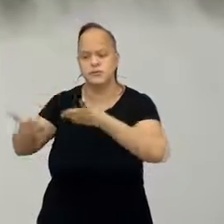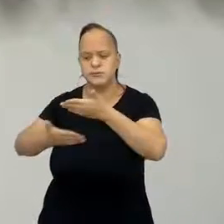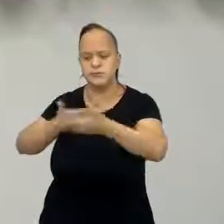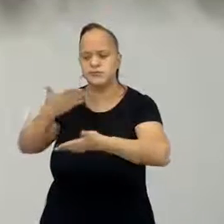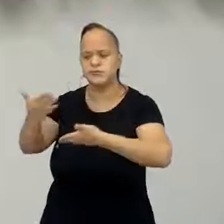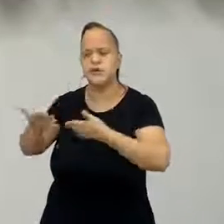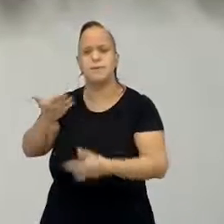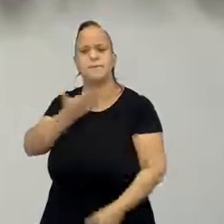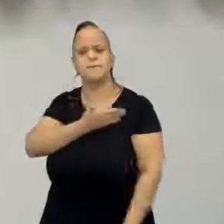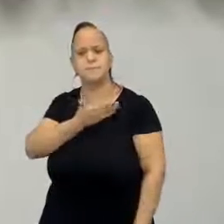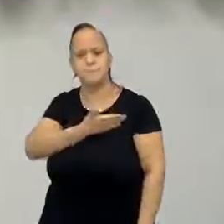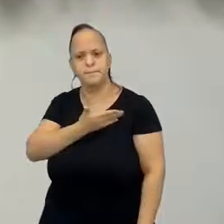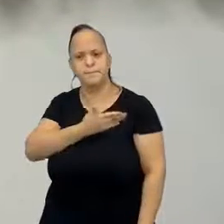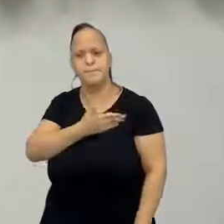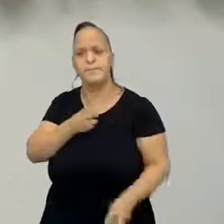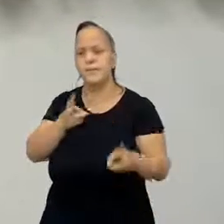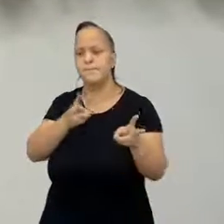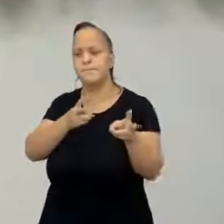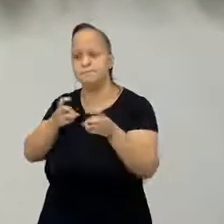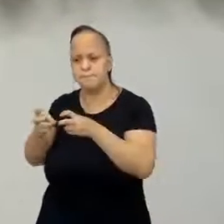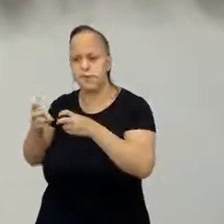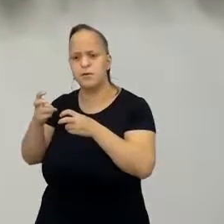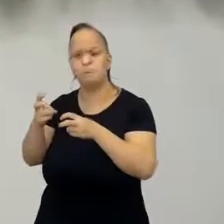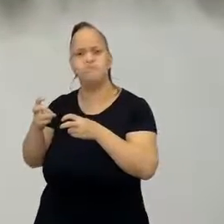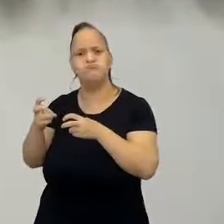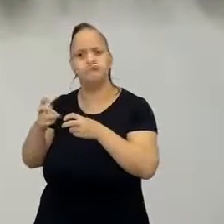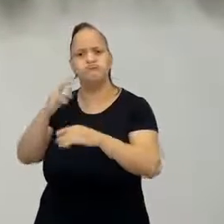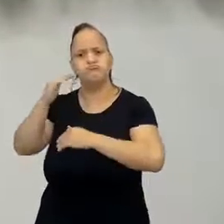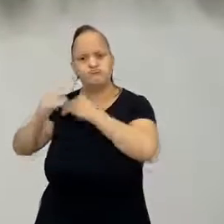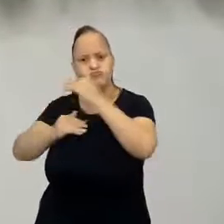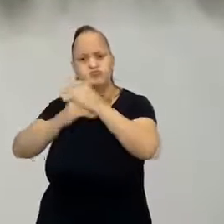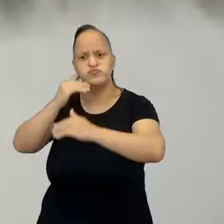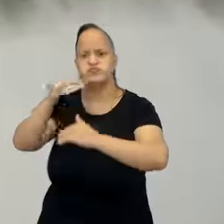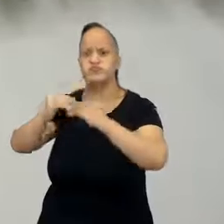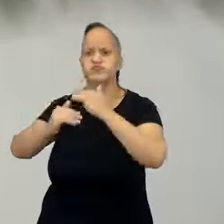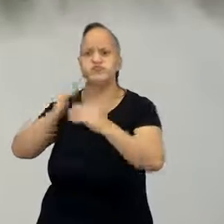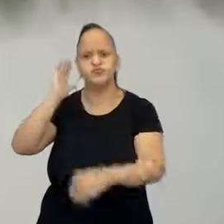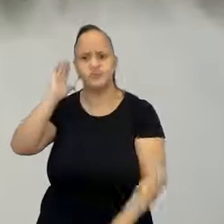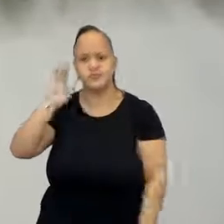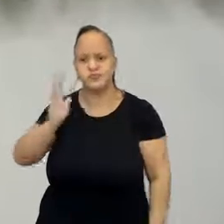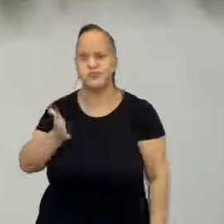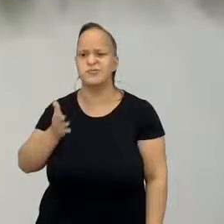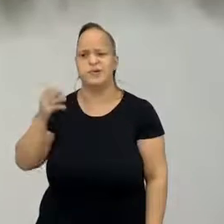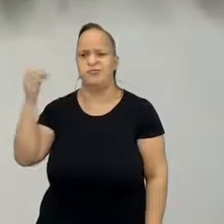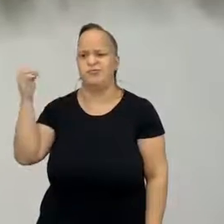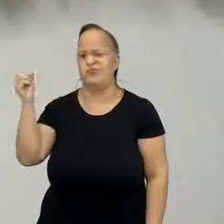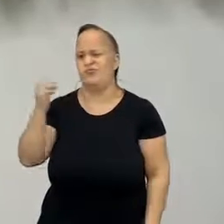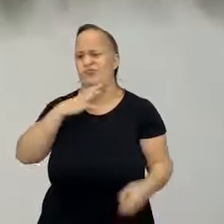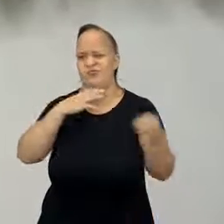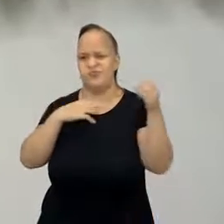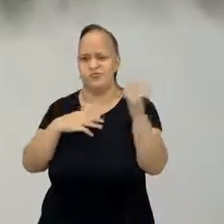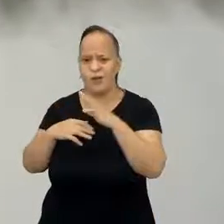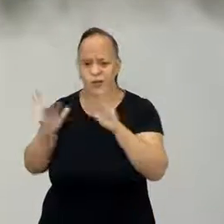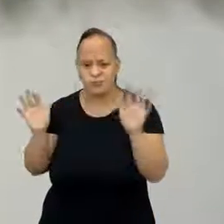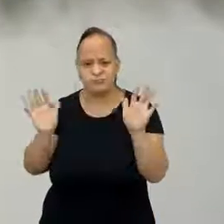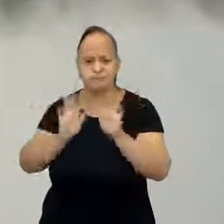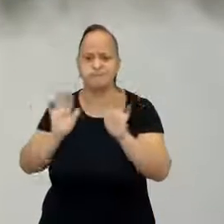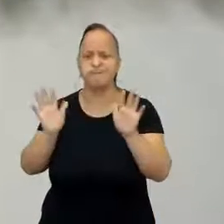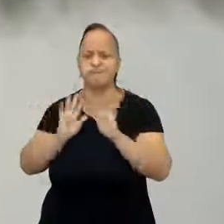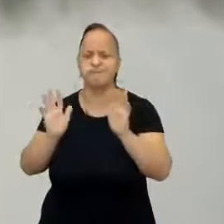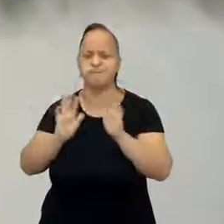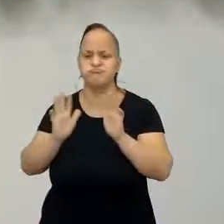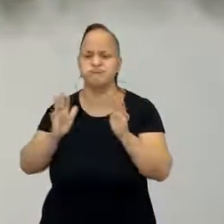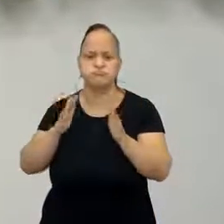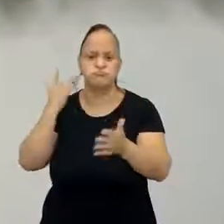colegas, a gente percebe que já é uma prática muito desenvolvida, né? Nós não trazemos nenhuma novidade nesse sentido, né? Isso já vem